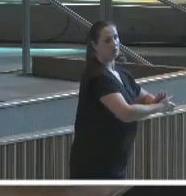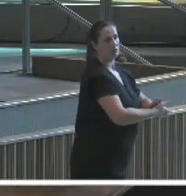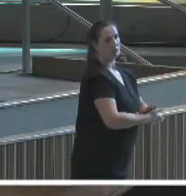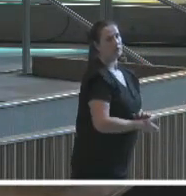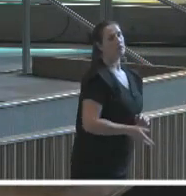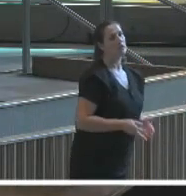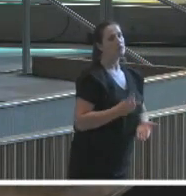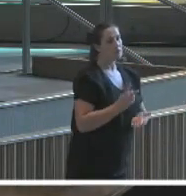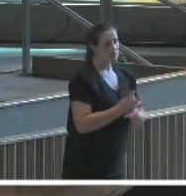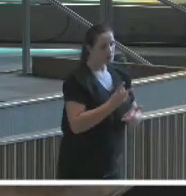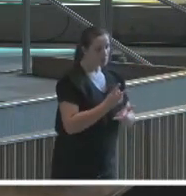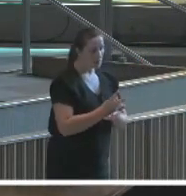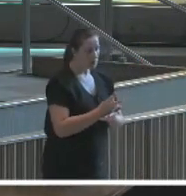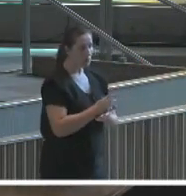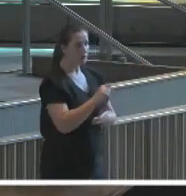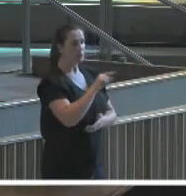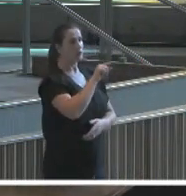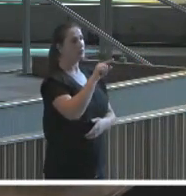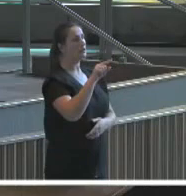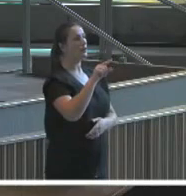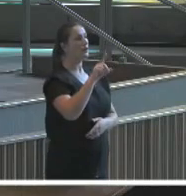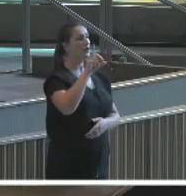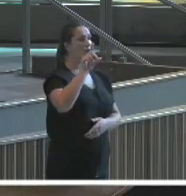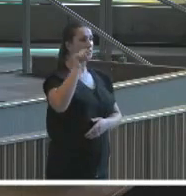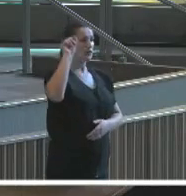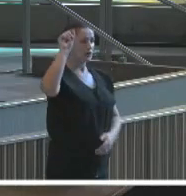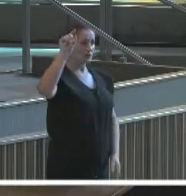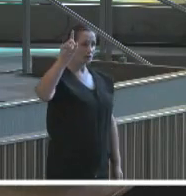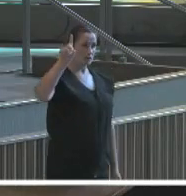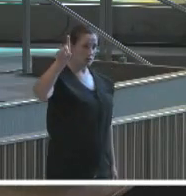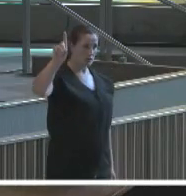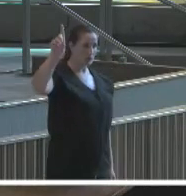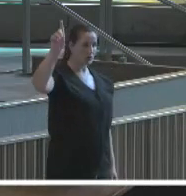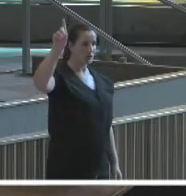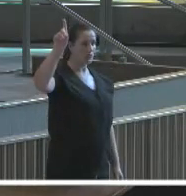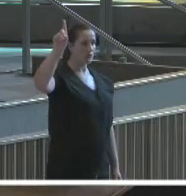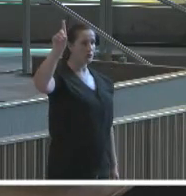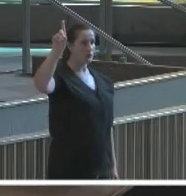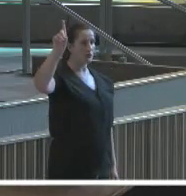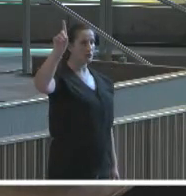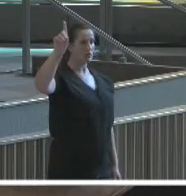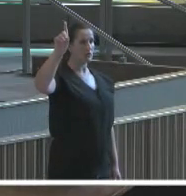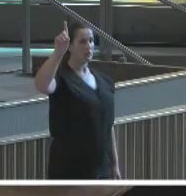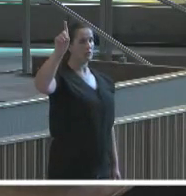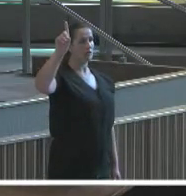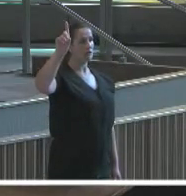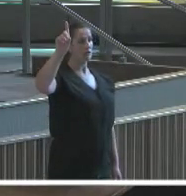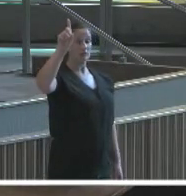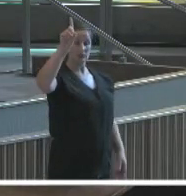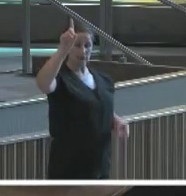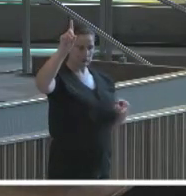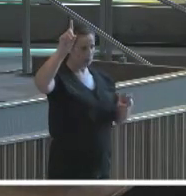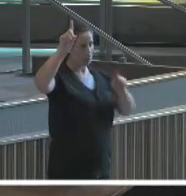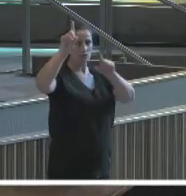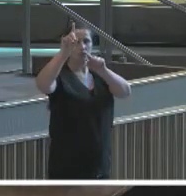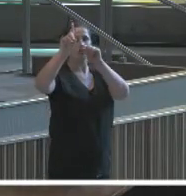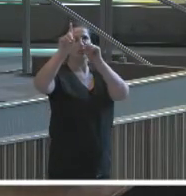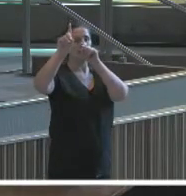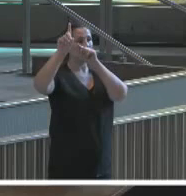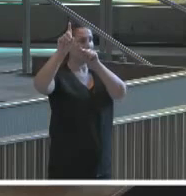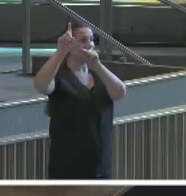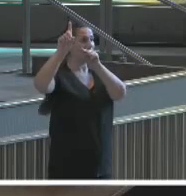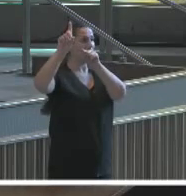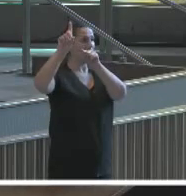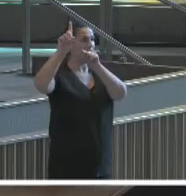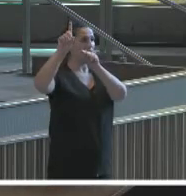Toda vez que você escolhe Deus, toda vez que você escolhe a Deus, Ele vai lhe dar